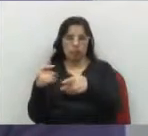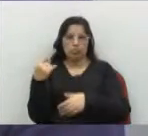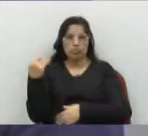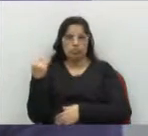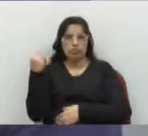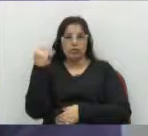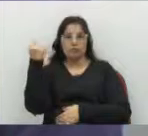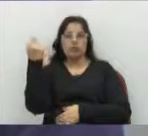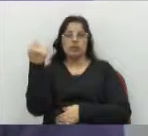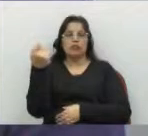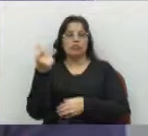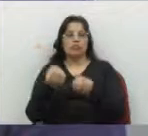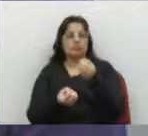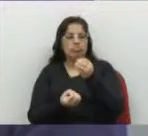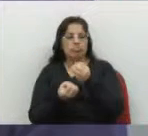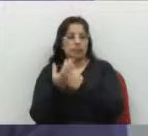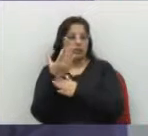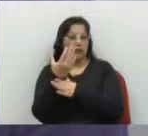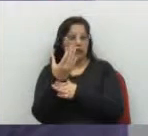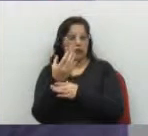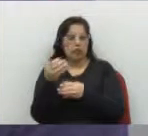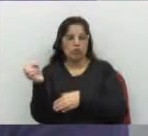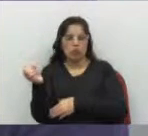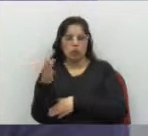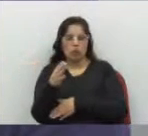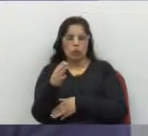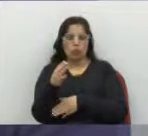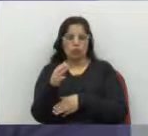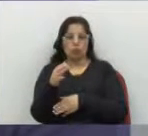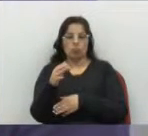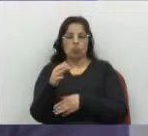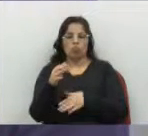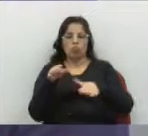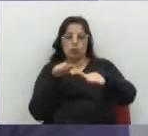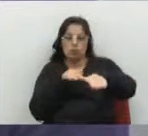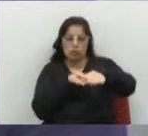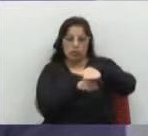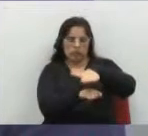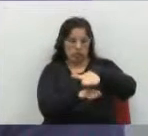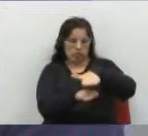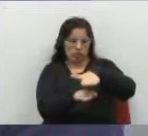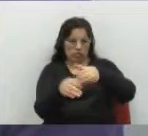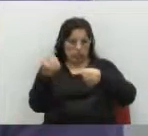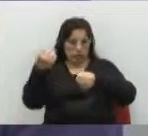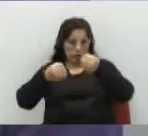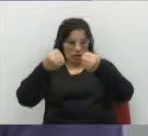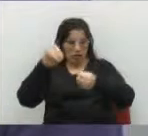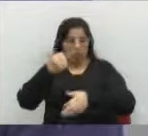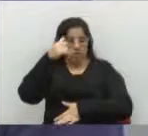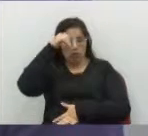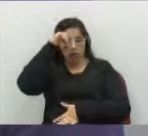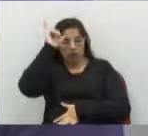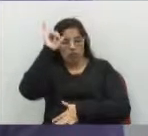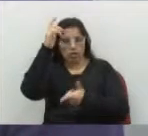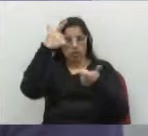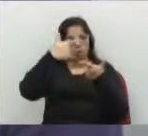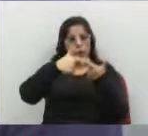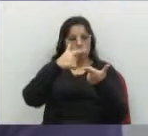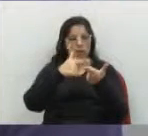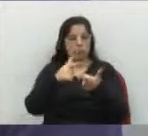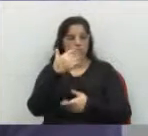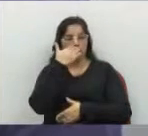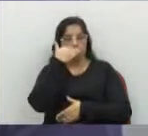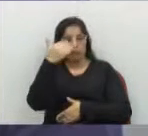necessário o estacionamento no canteiro central. E para evitar problemas, eu fiz esse requerimento